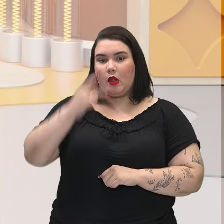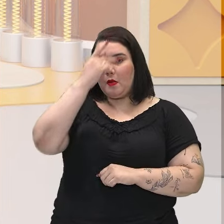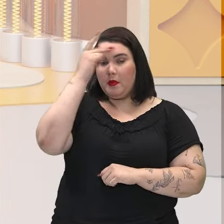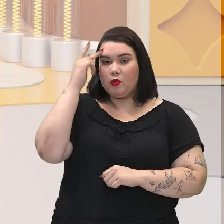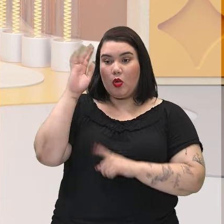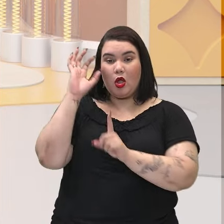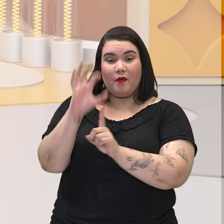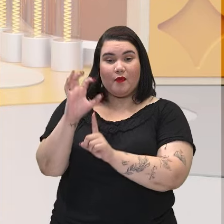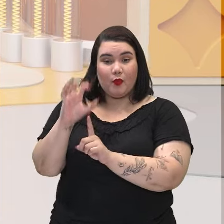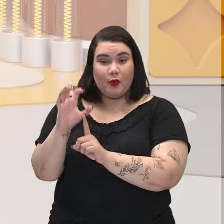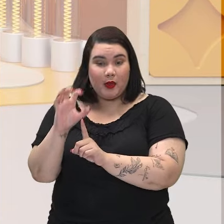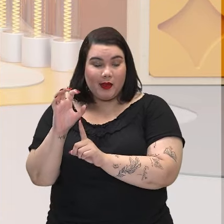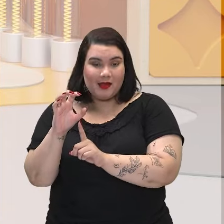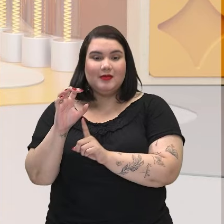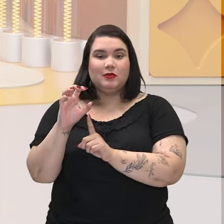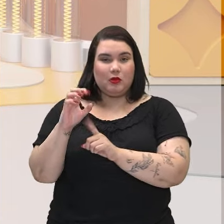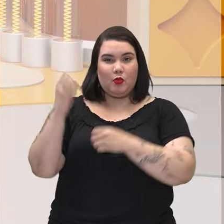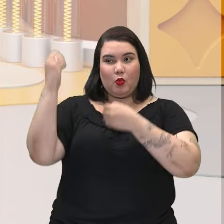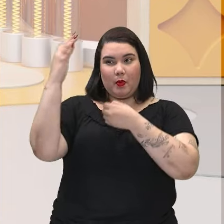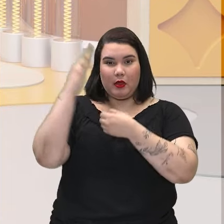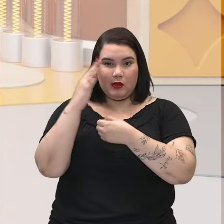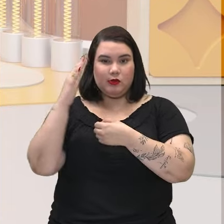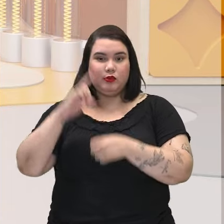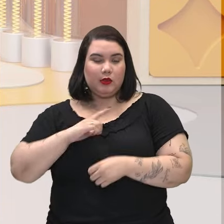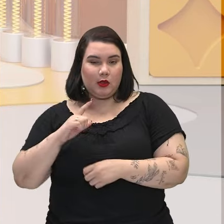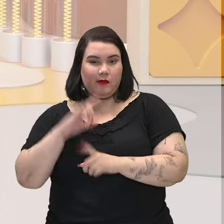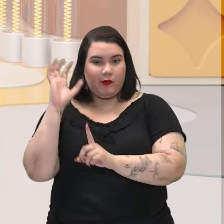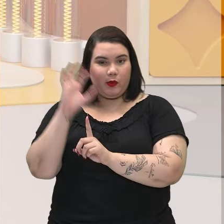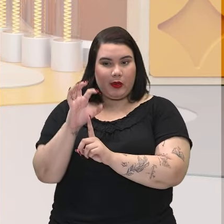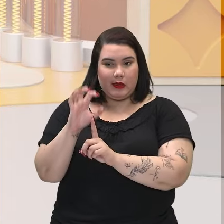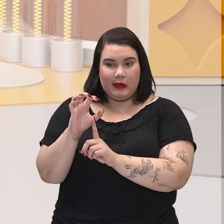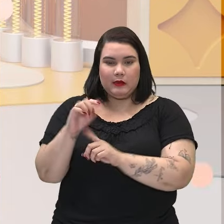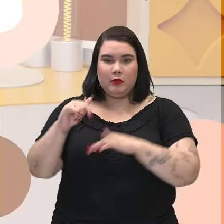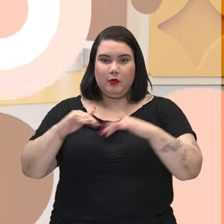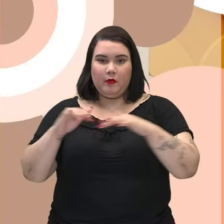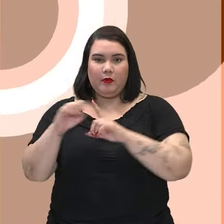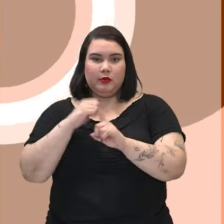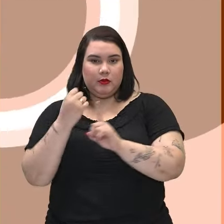dentro desse movimento, como também para futuros movimentos, como nós vamos perceber.